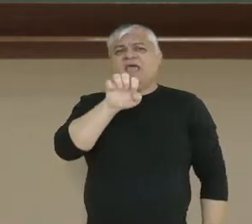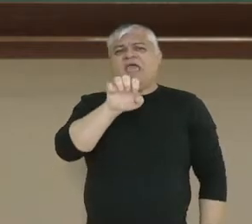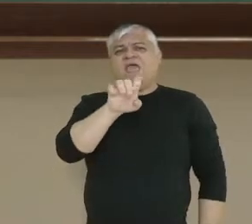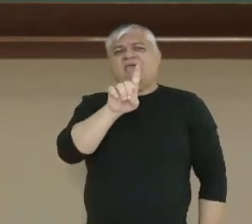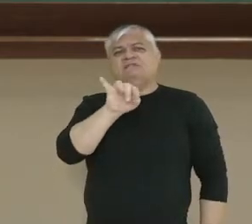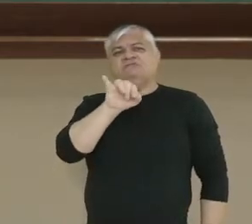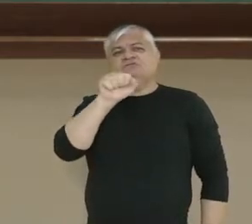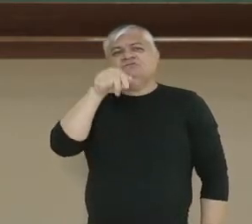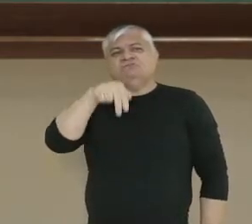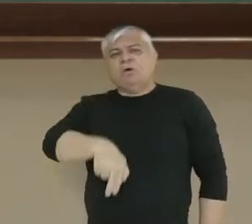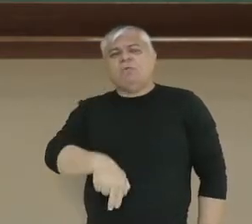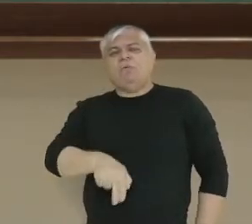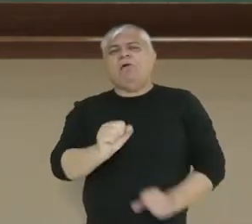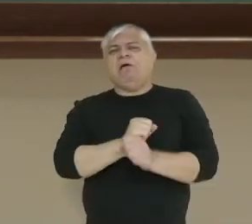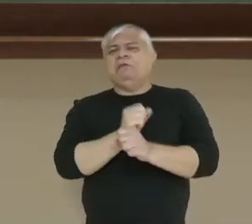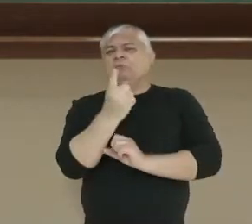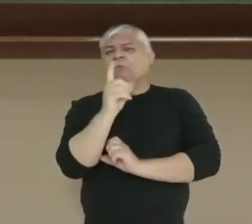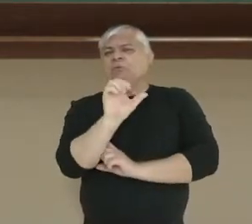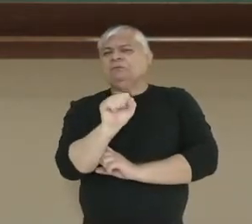de